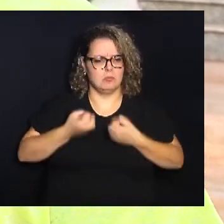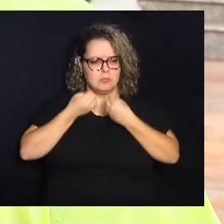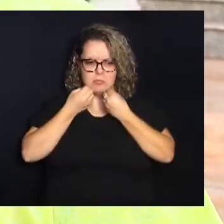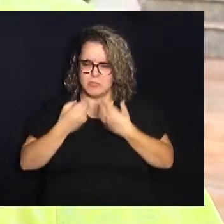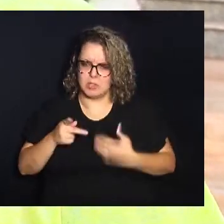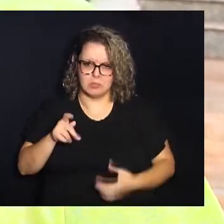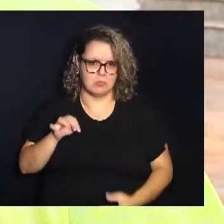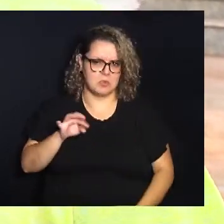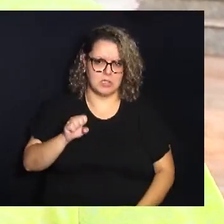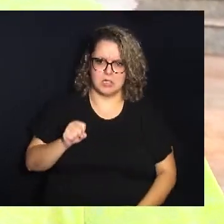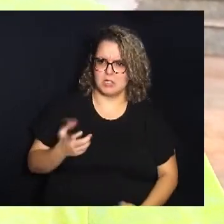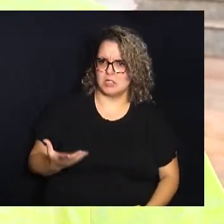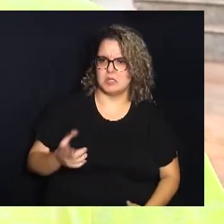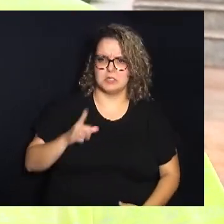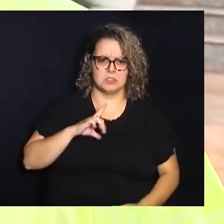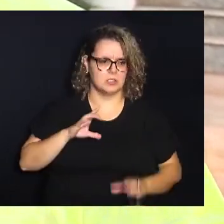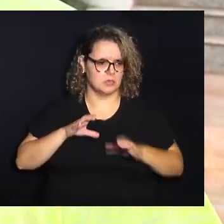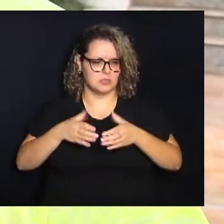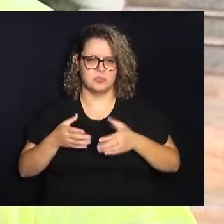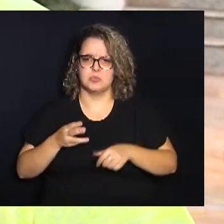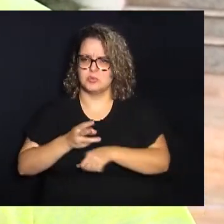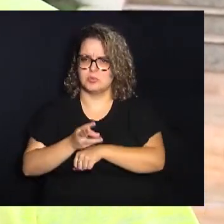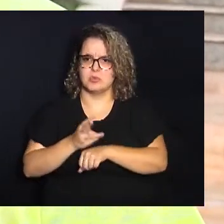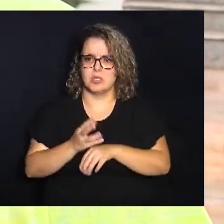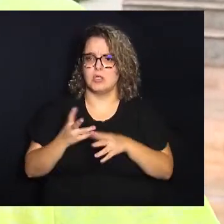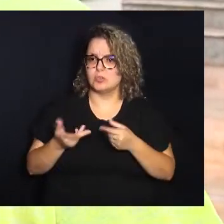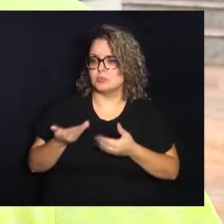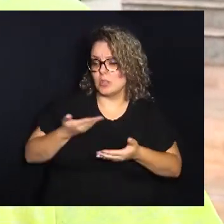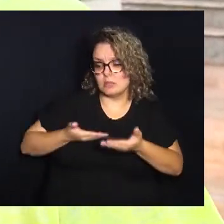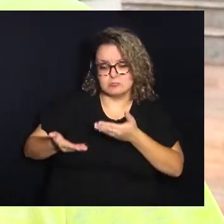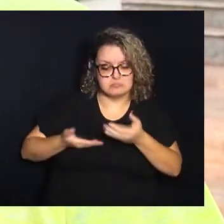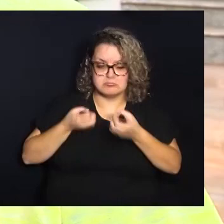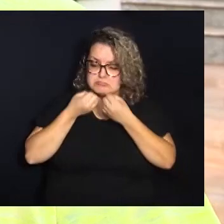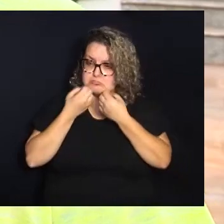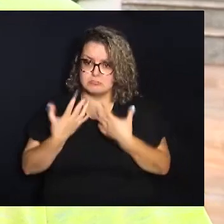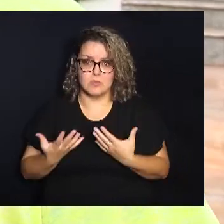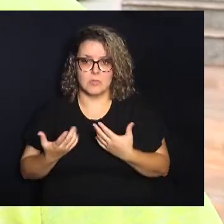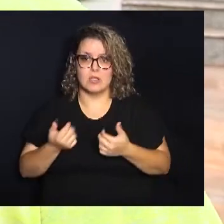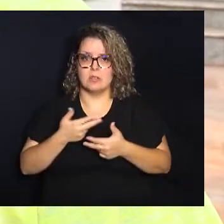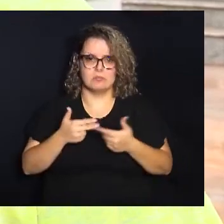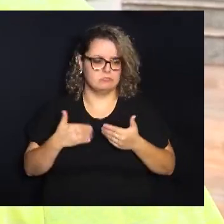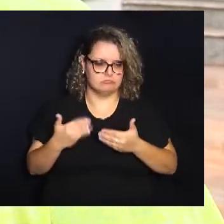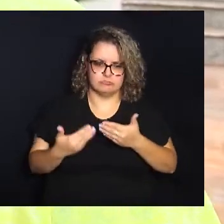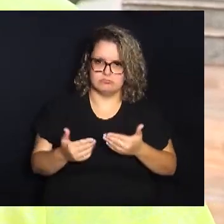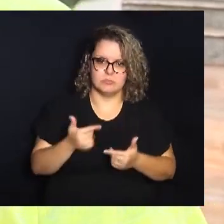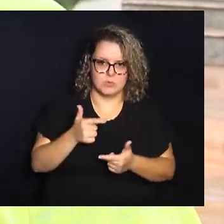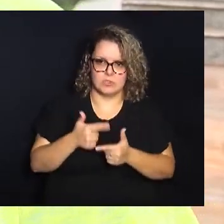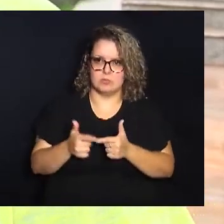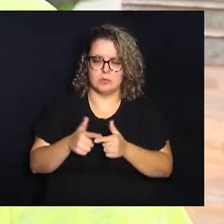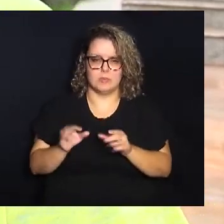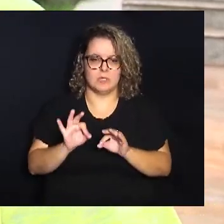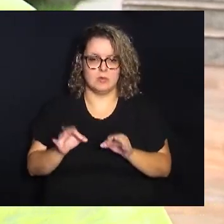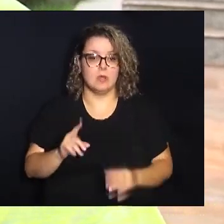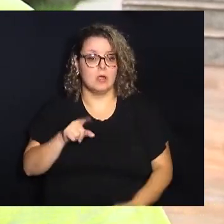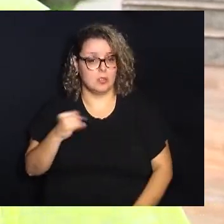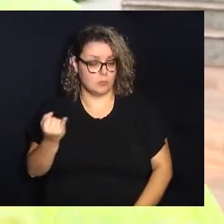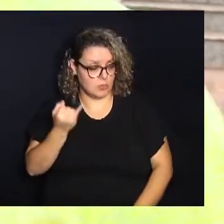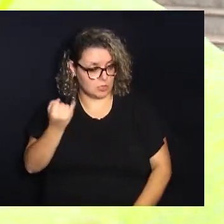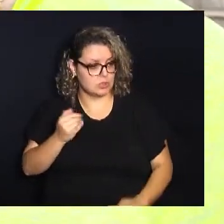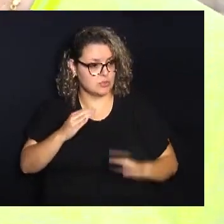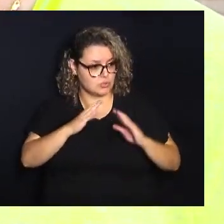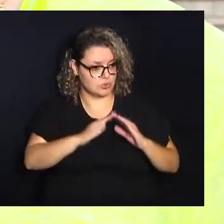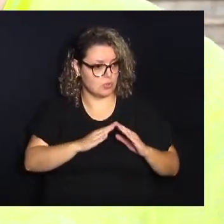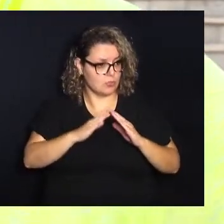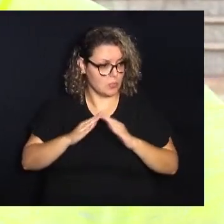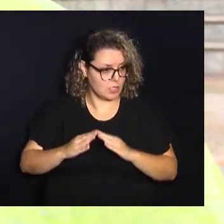muito bem com seus pets H grupos no WhatsApp todo mundo se dá bem e a coisa caminha sem sem problema nenhum é